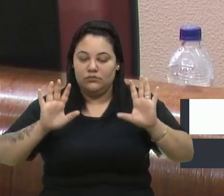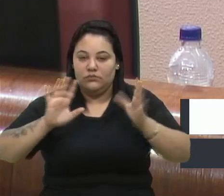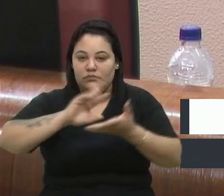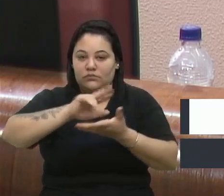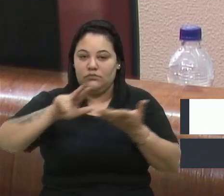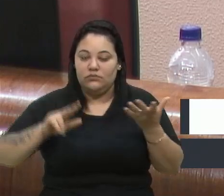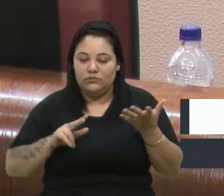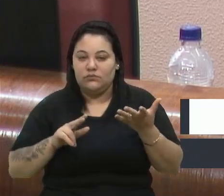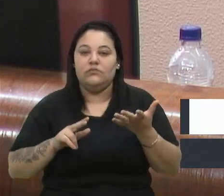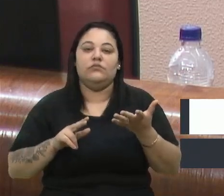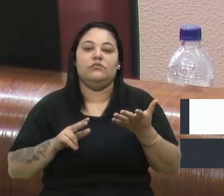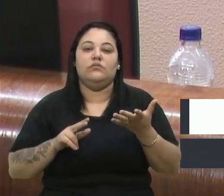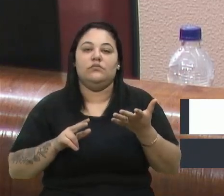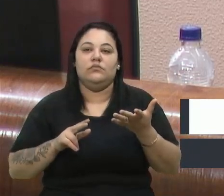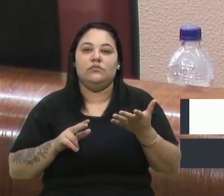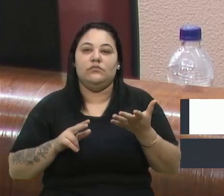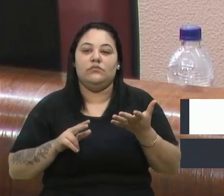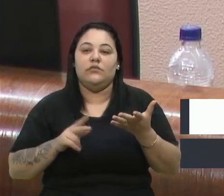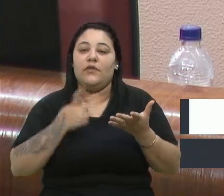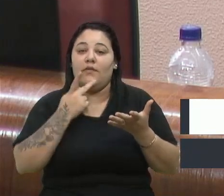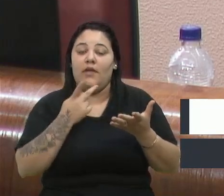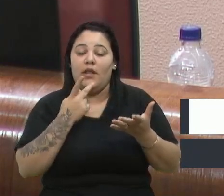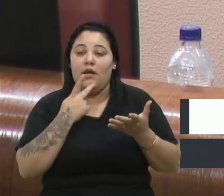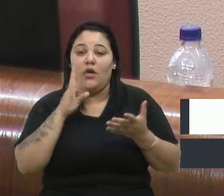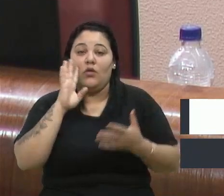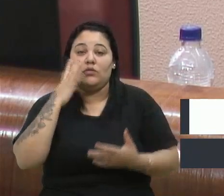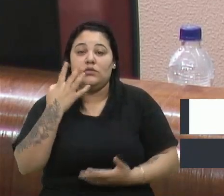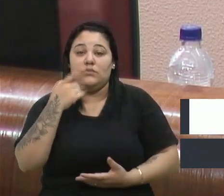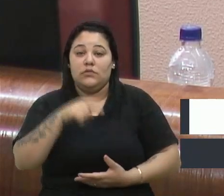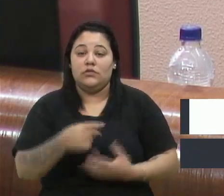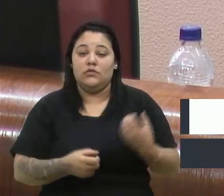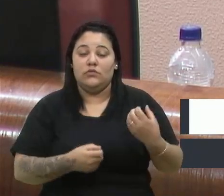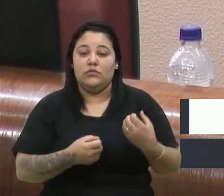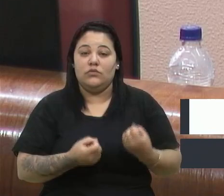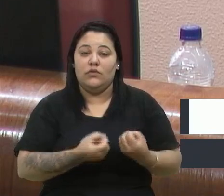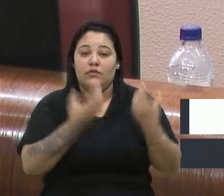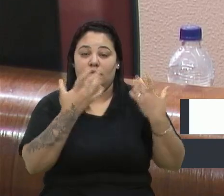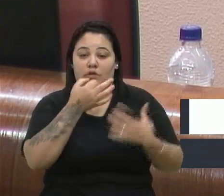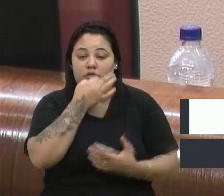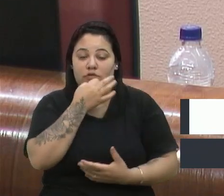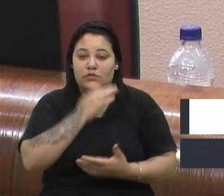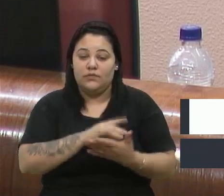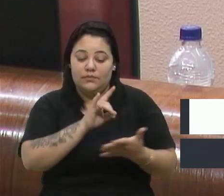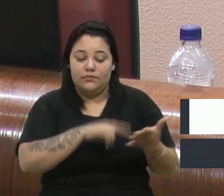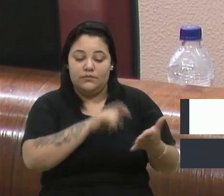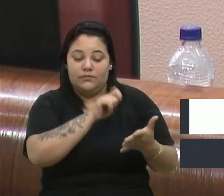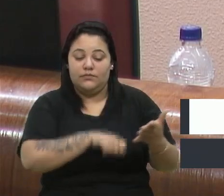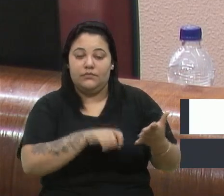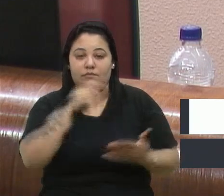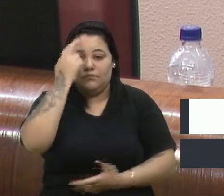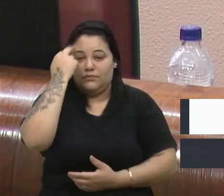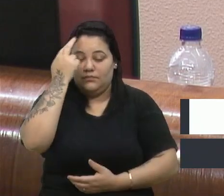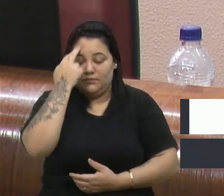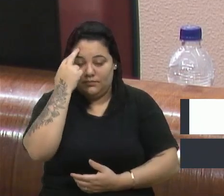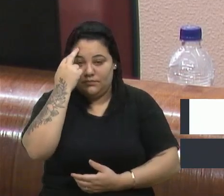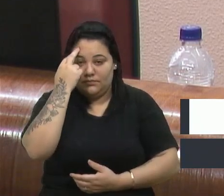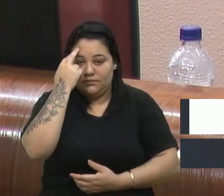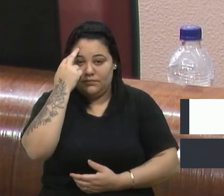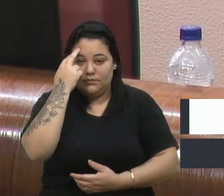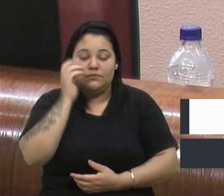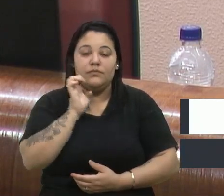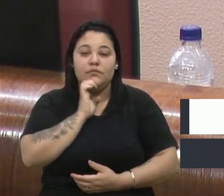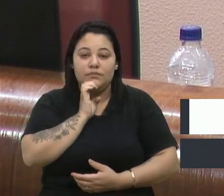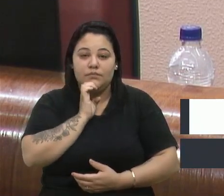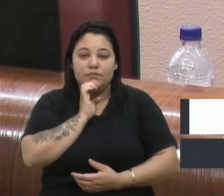falará sobre a realização do evento em Caxias do Sul. Esse documento vem assinado pelo vereador Rafael Bueno, Stella